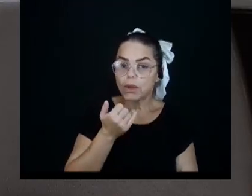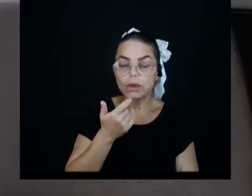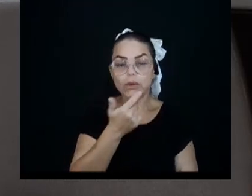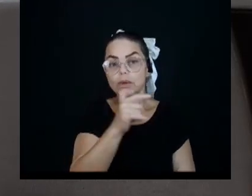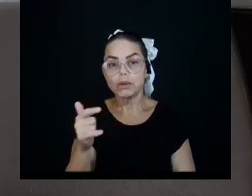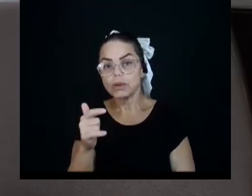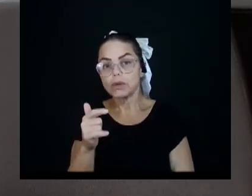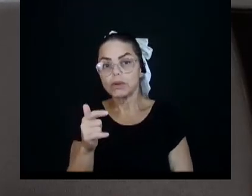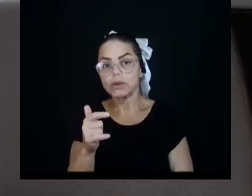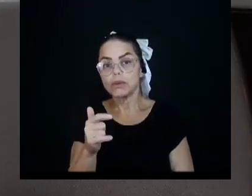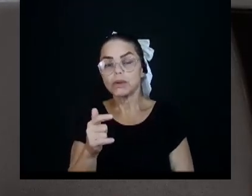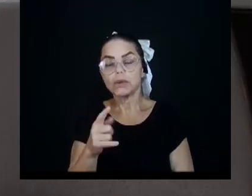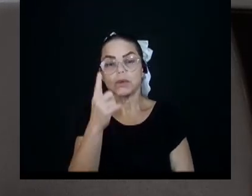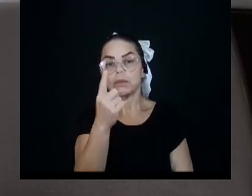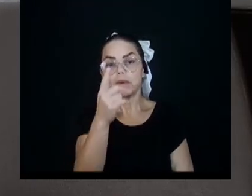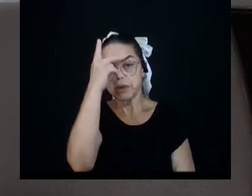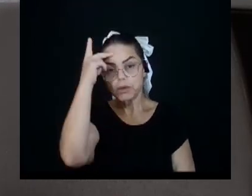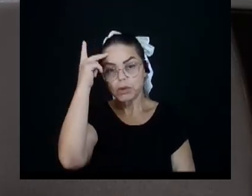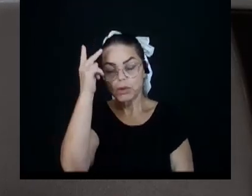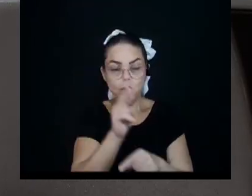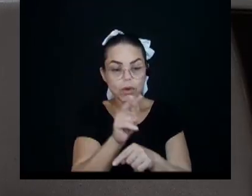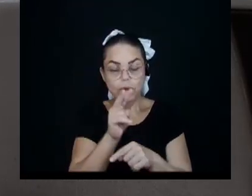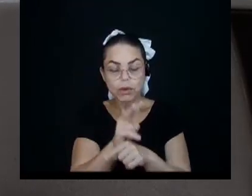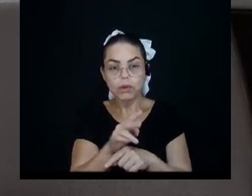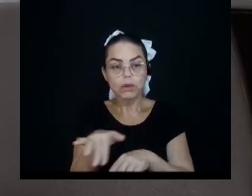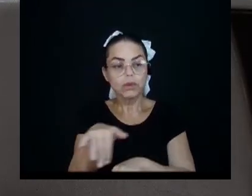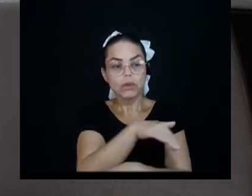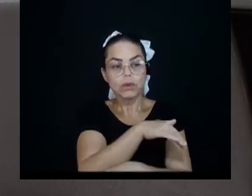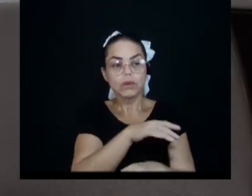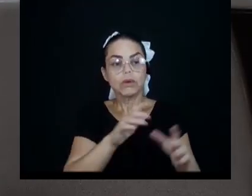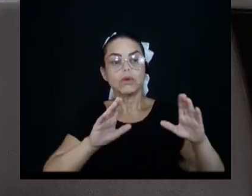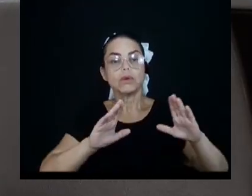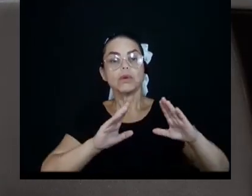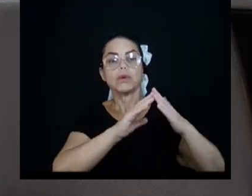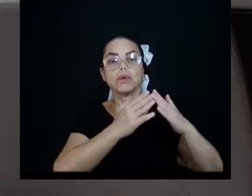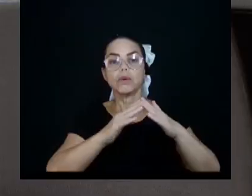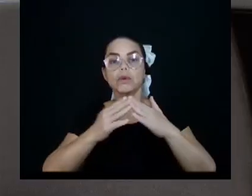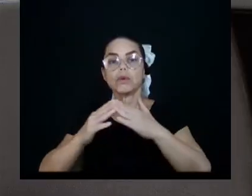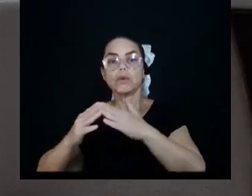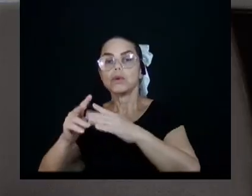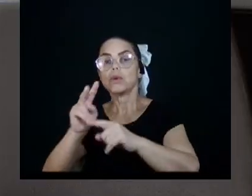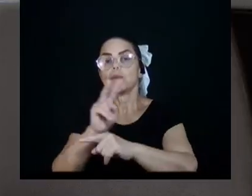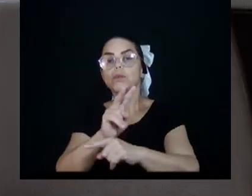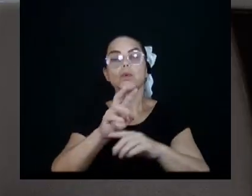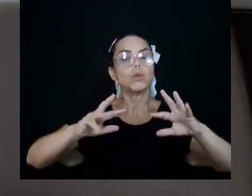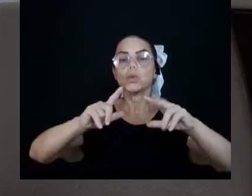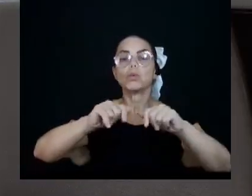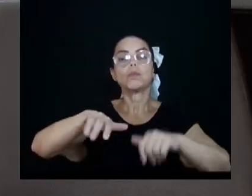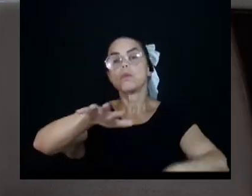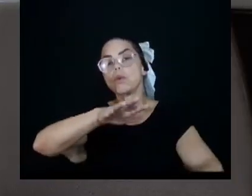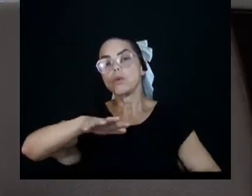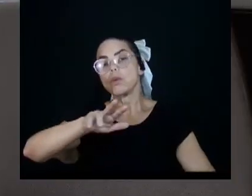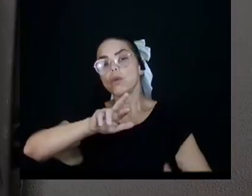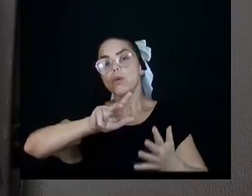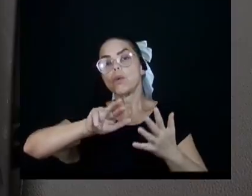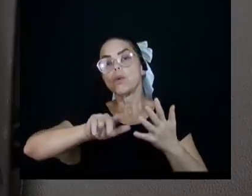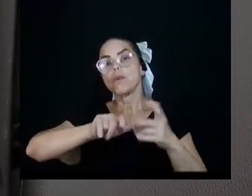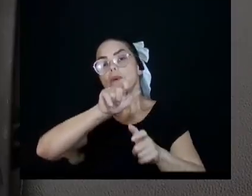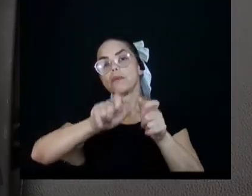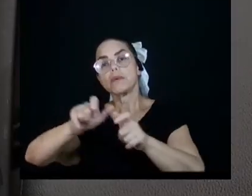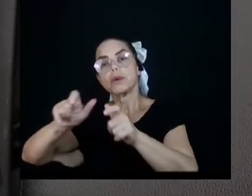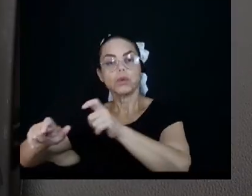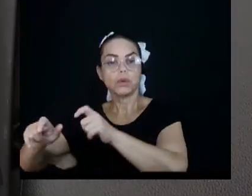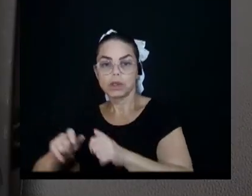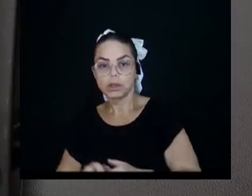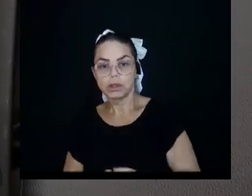único. Ele vive num território, numa comunidade, e ele é cuidado por vários tutores, por várias pessoas. É